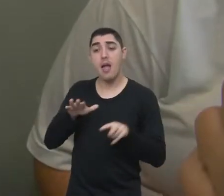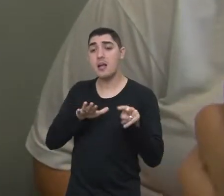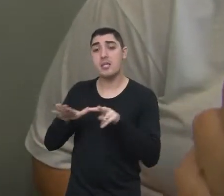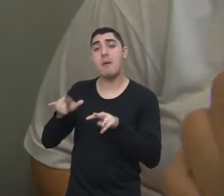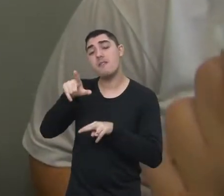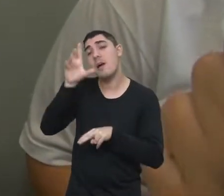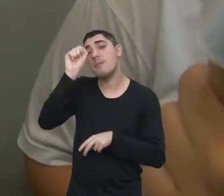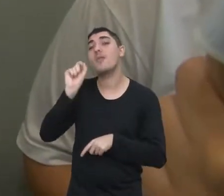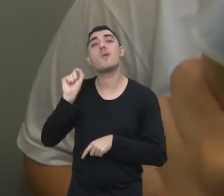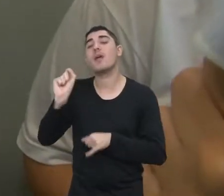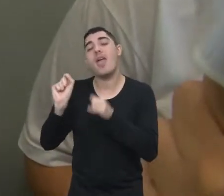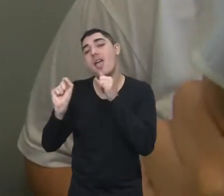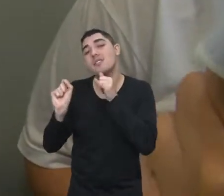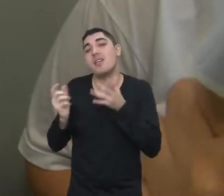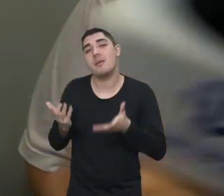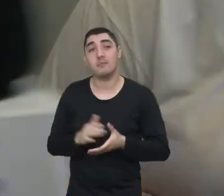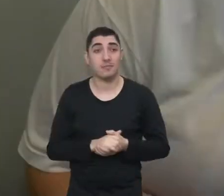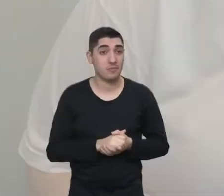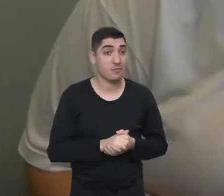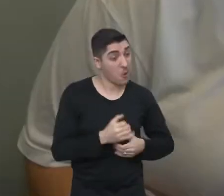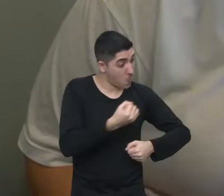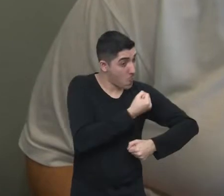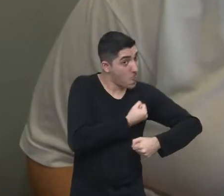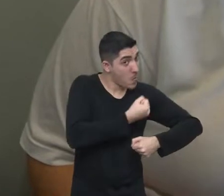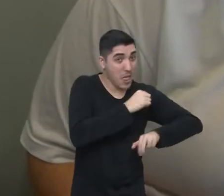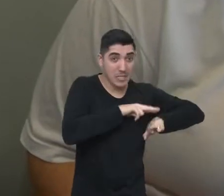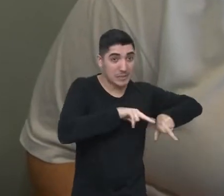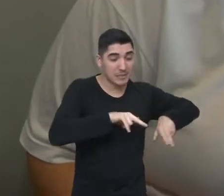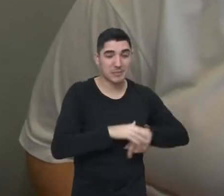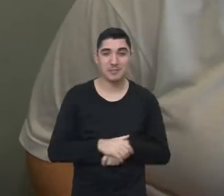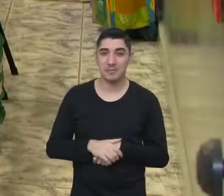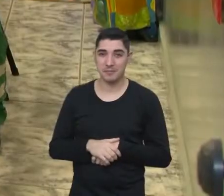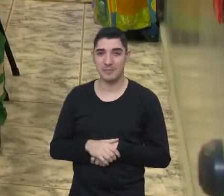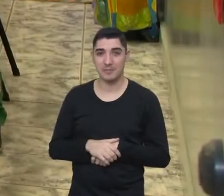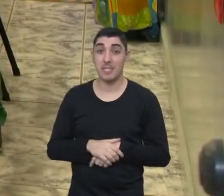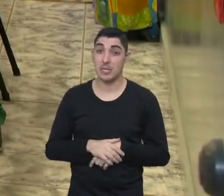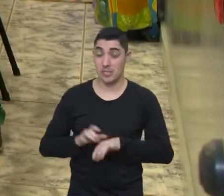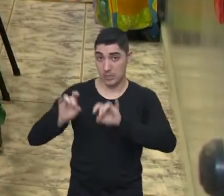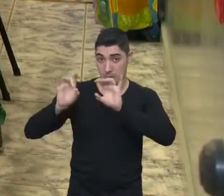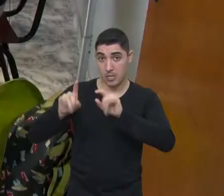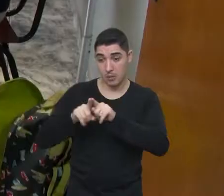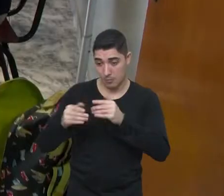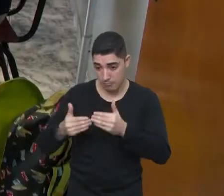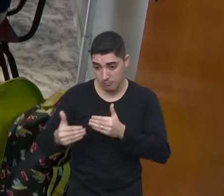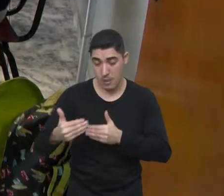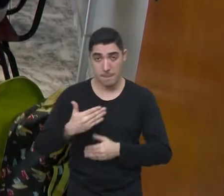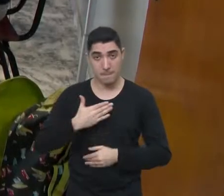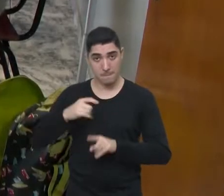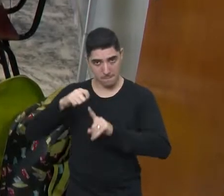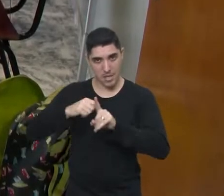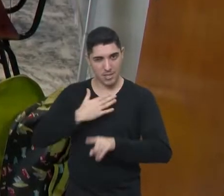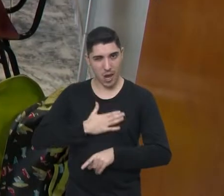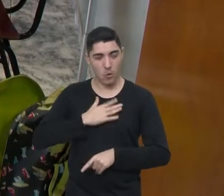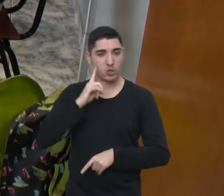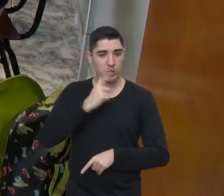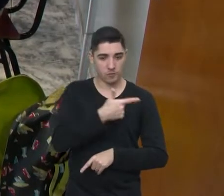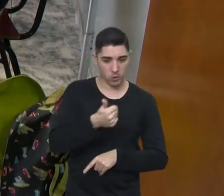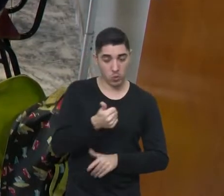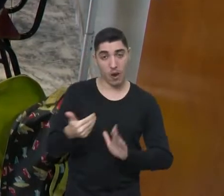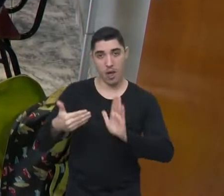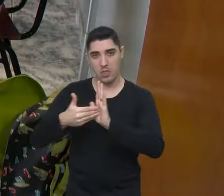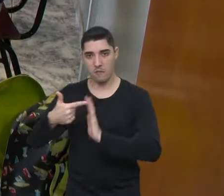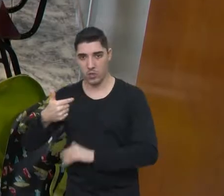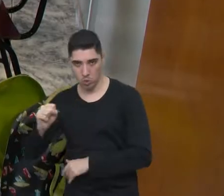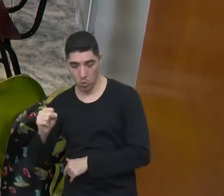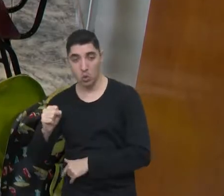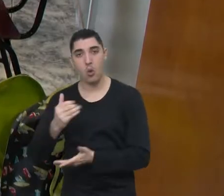que você aprendeu essa semana, por exemplo? Culinária. E de forma especial, durante o mês de agosto, entre os dias